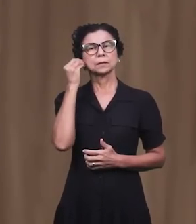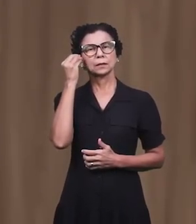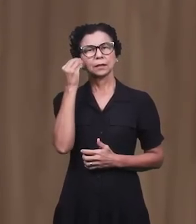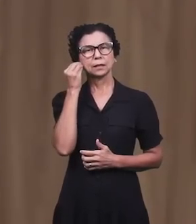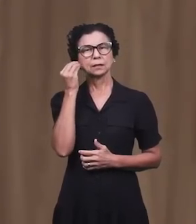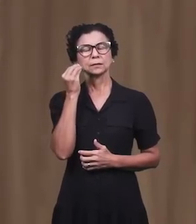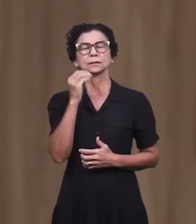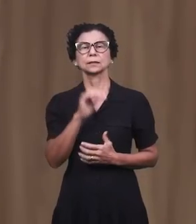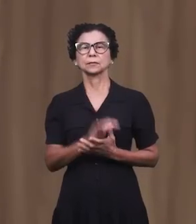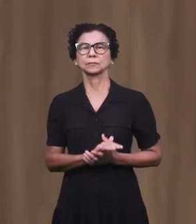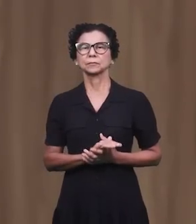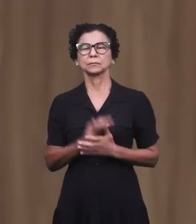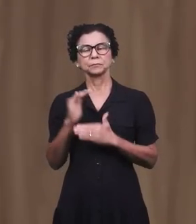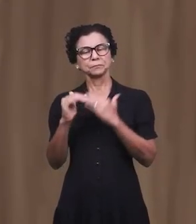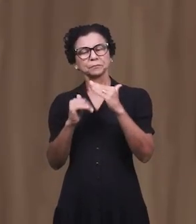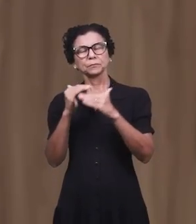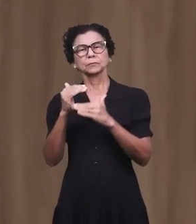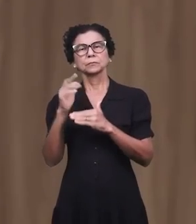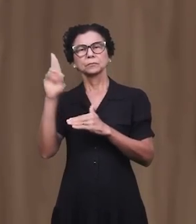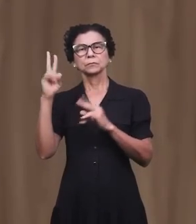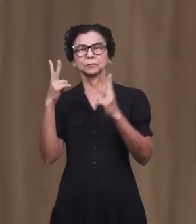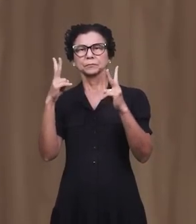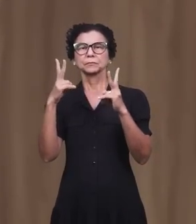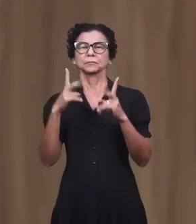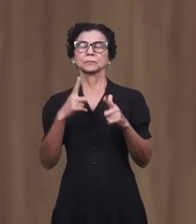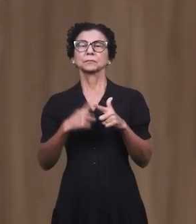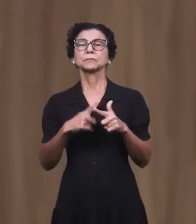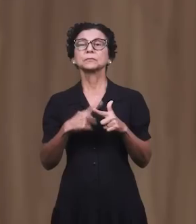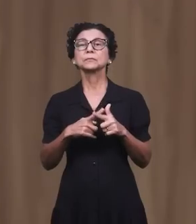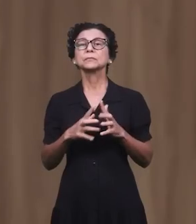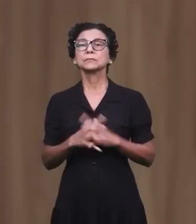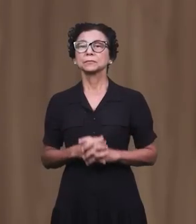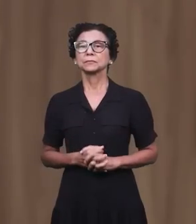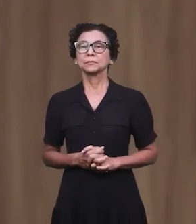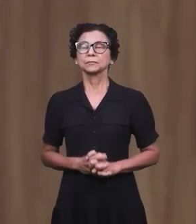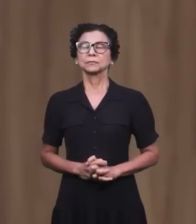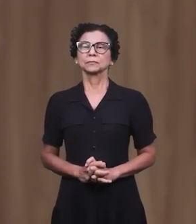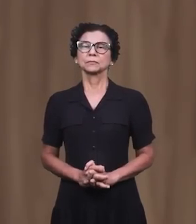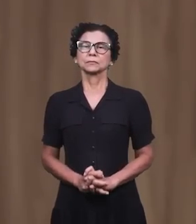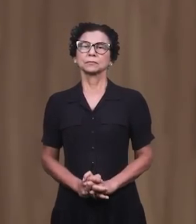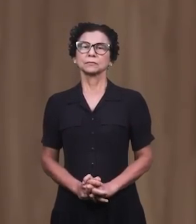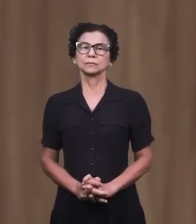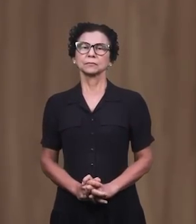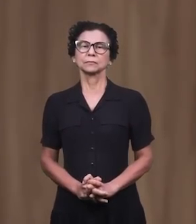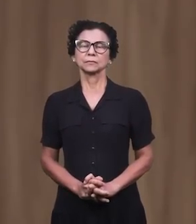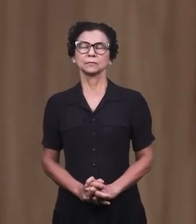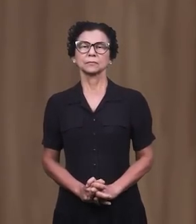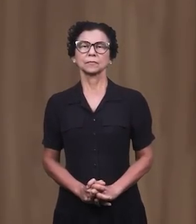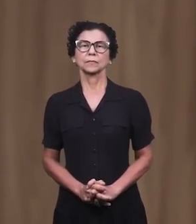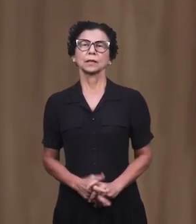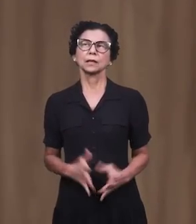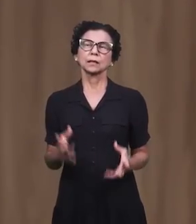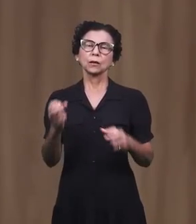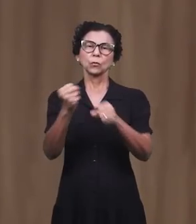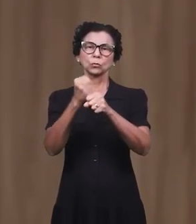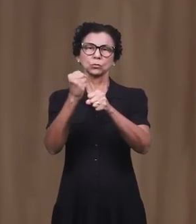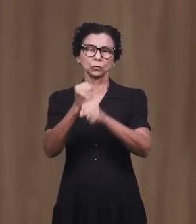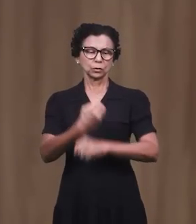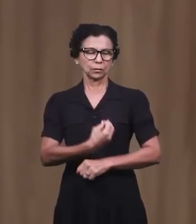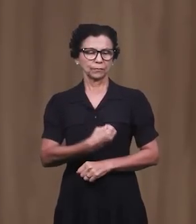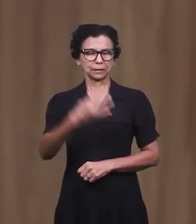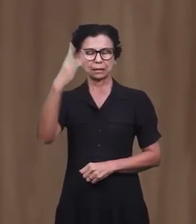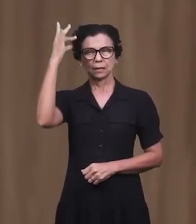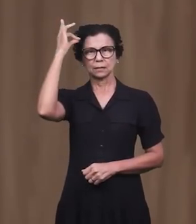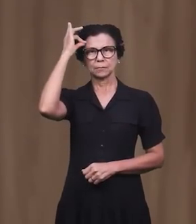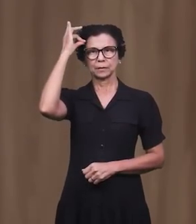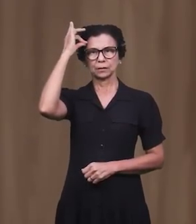teve, o Senhor foi dando vitória. Por quê? Ele estava edificando uma torre edificada para